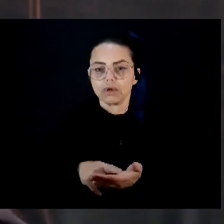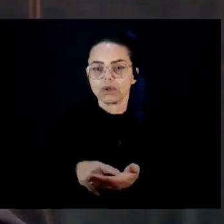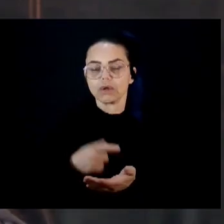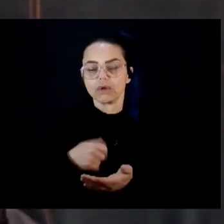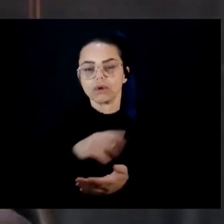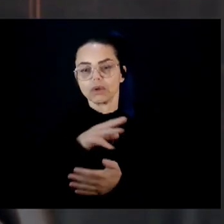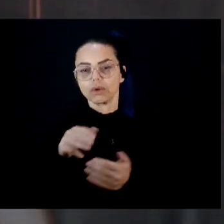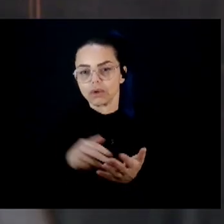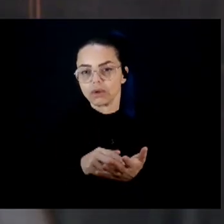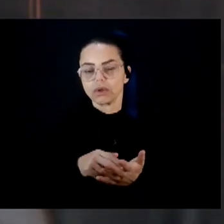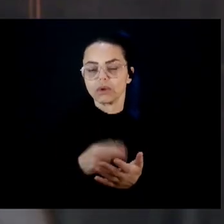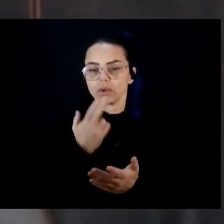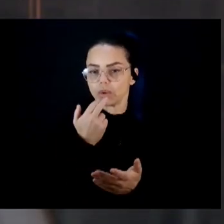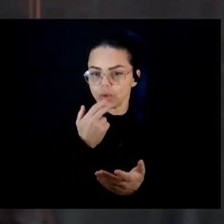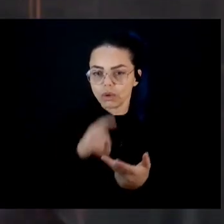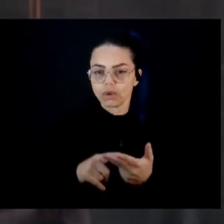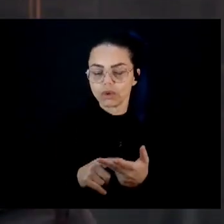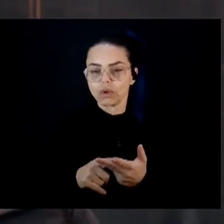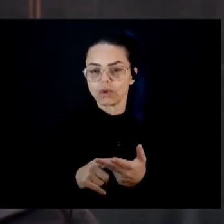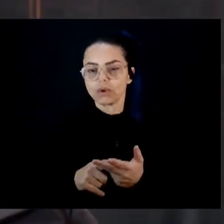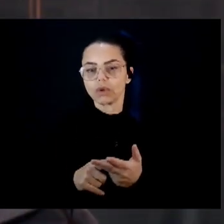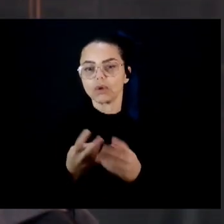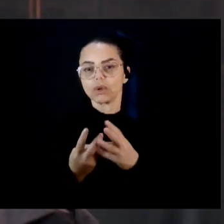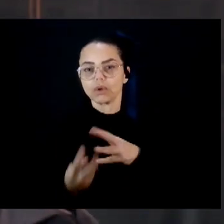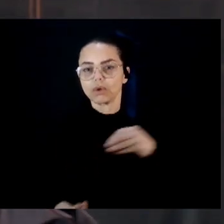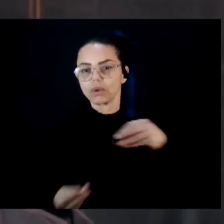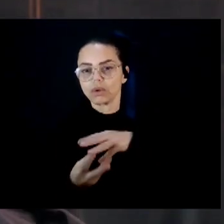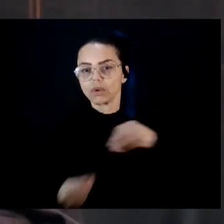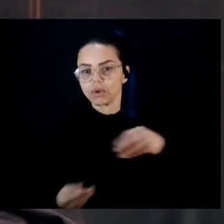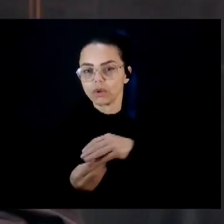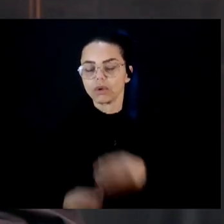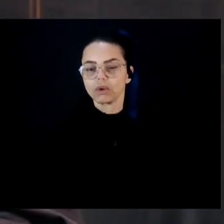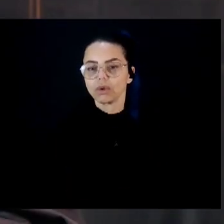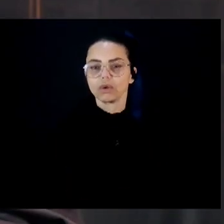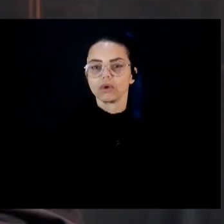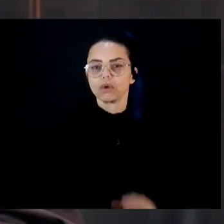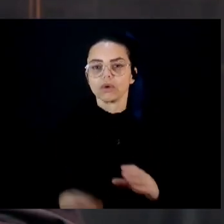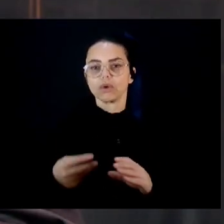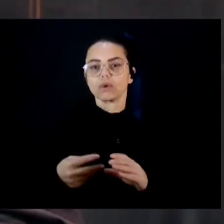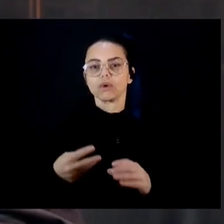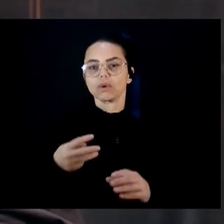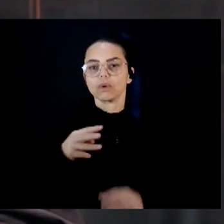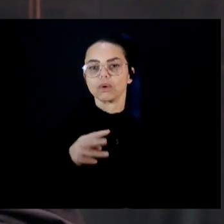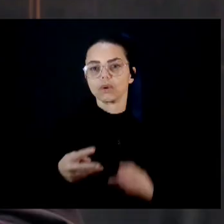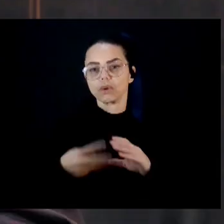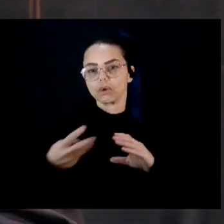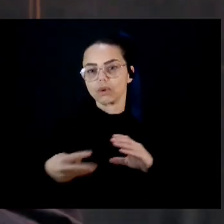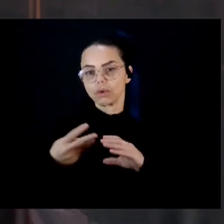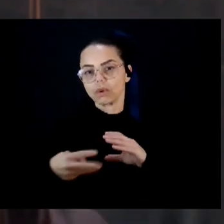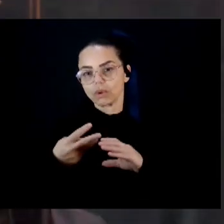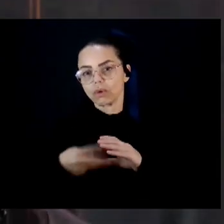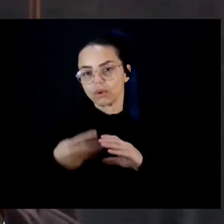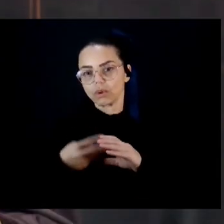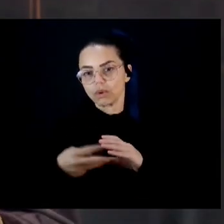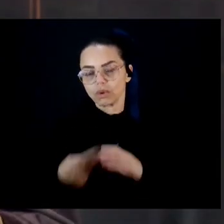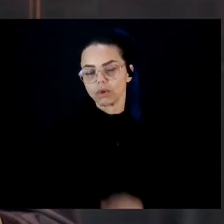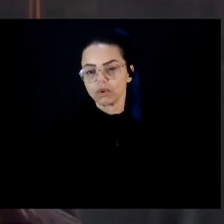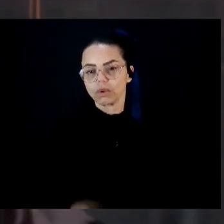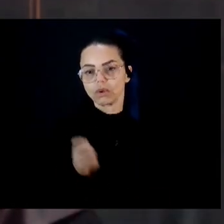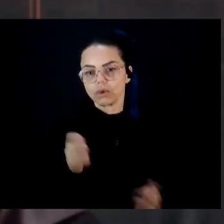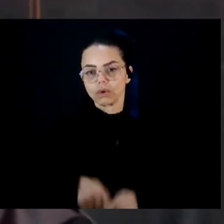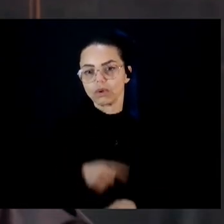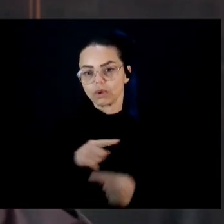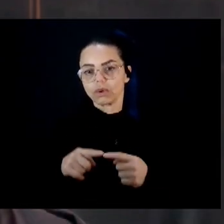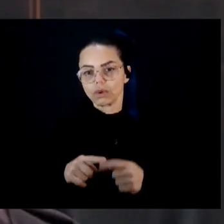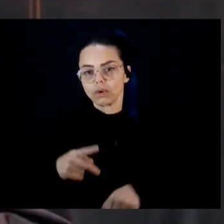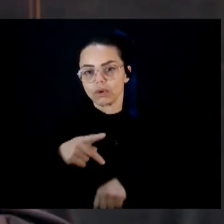da fibra. E em whey protein, a gente vai encontrar o quê? Uma possibilidade de atingir uma meta proteica